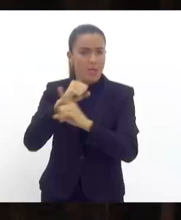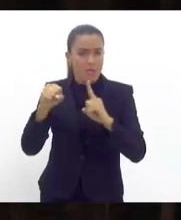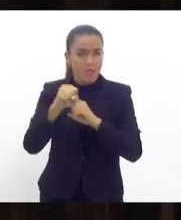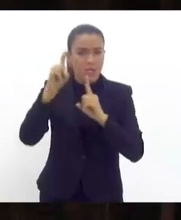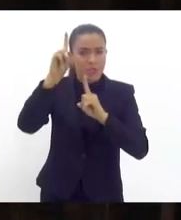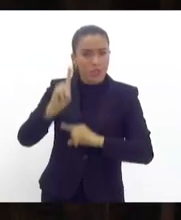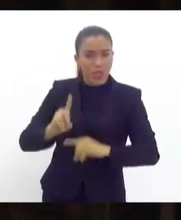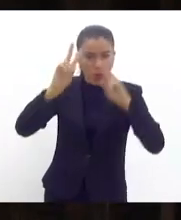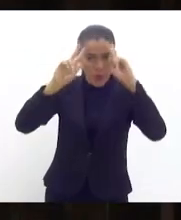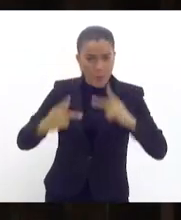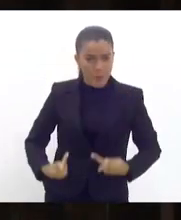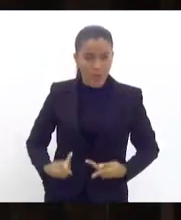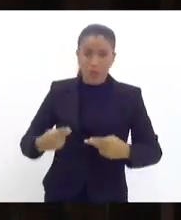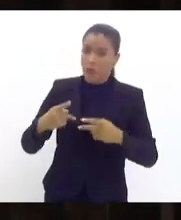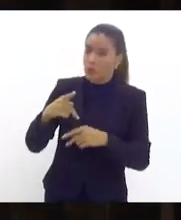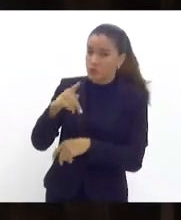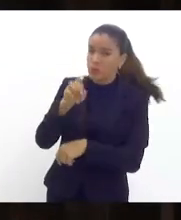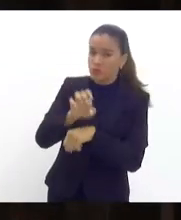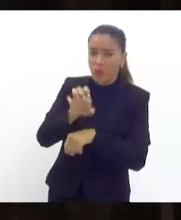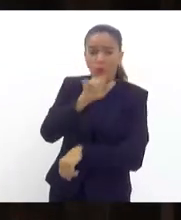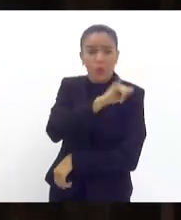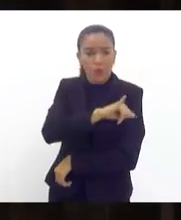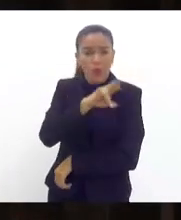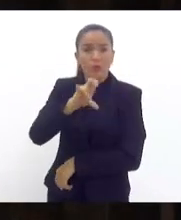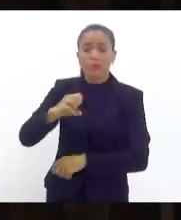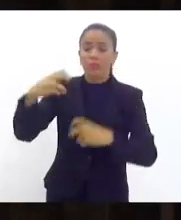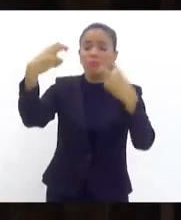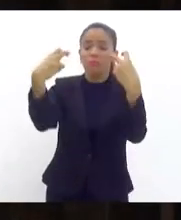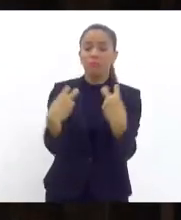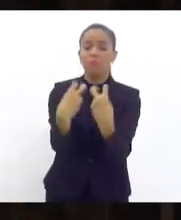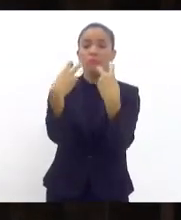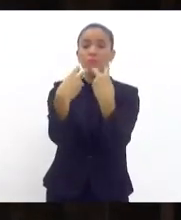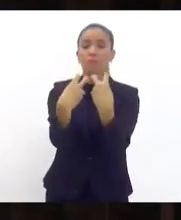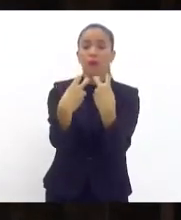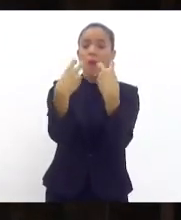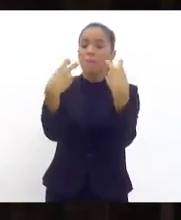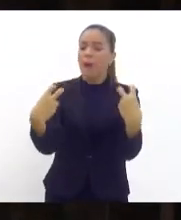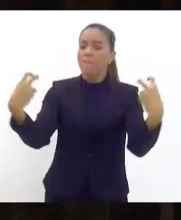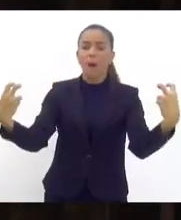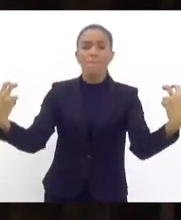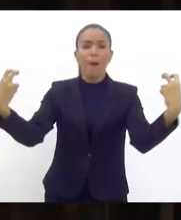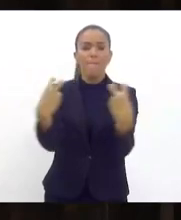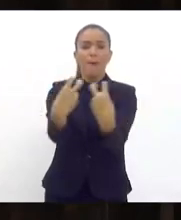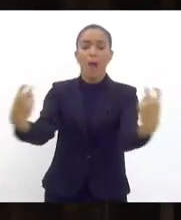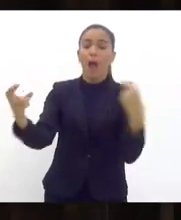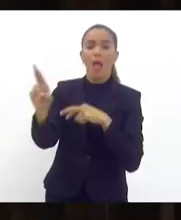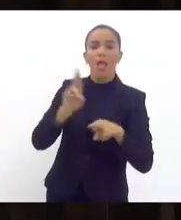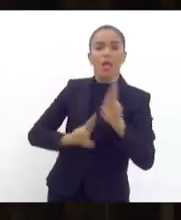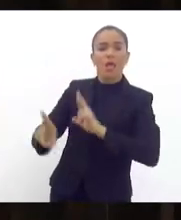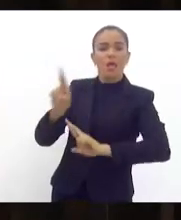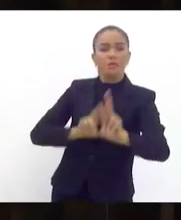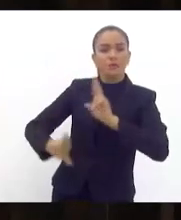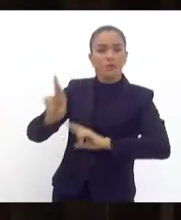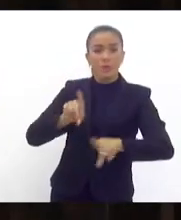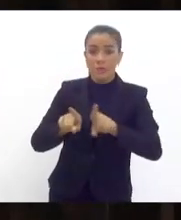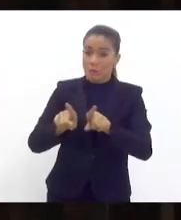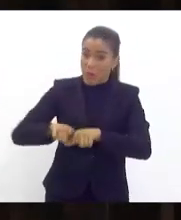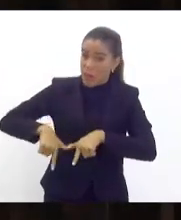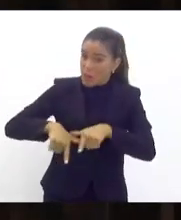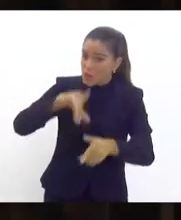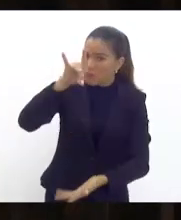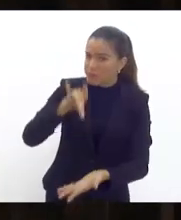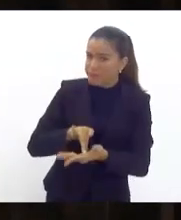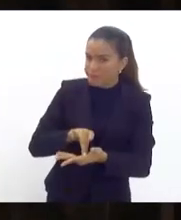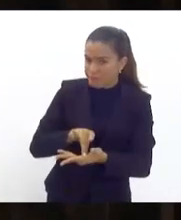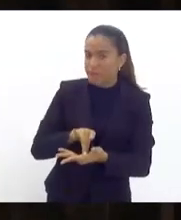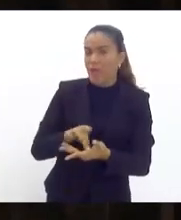direitos humanos do Estado do Rio de Janeiro e botar ela sentada dentro dessa casa dando respostas e tendo atitudes concretas